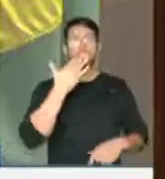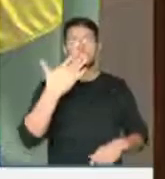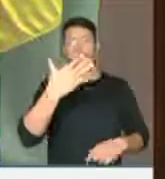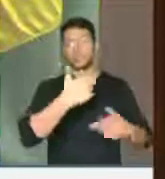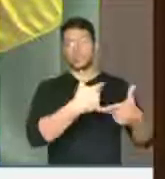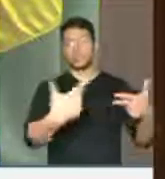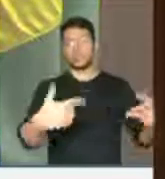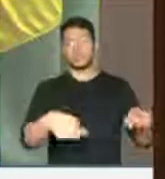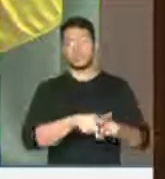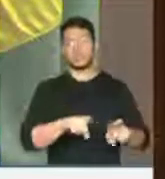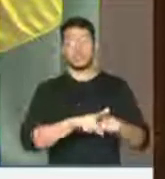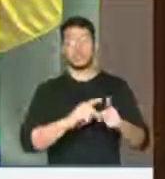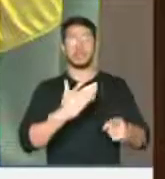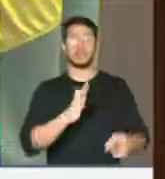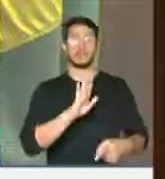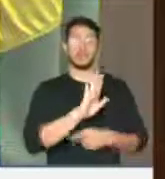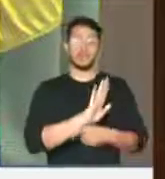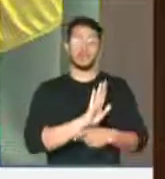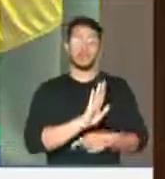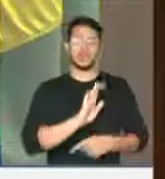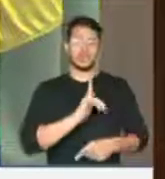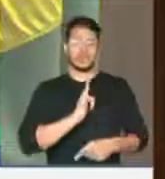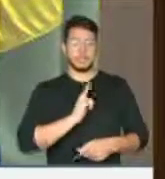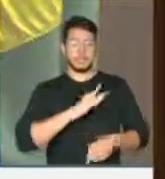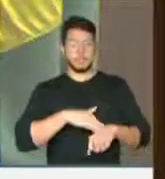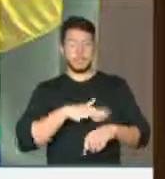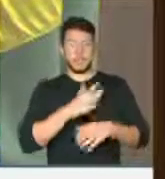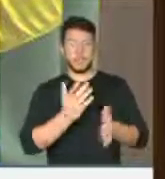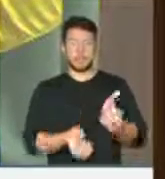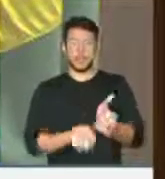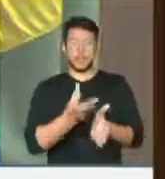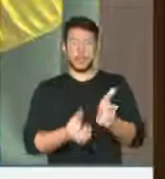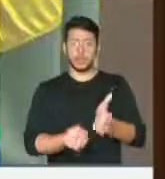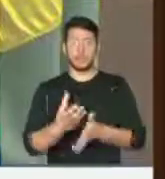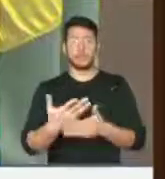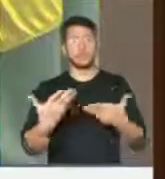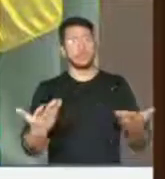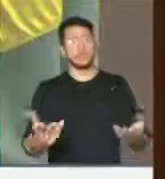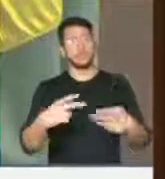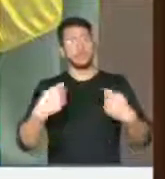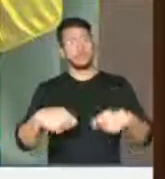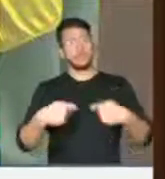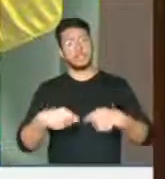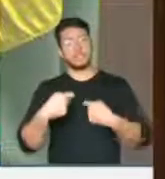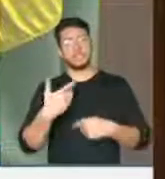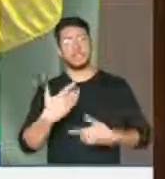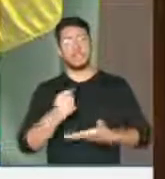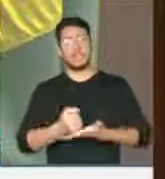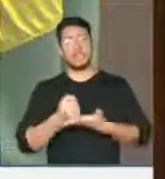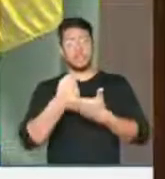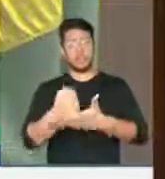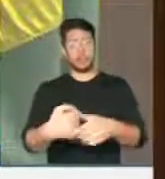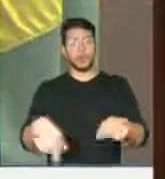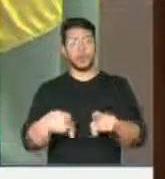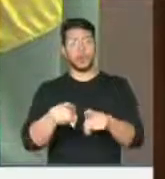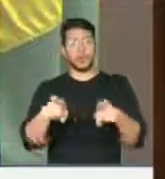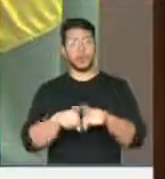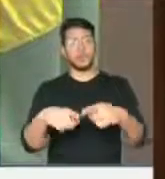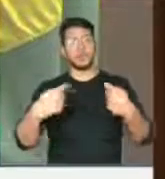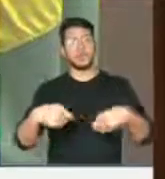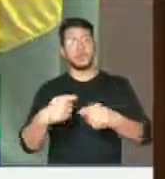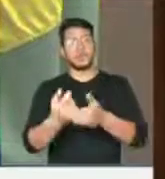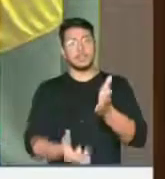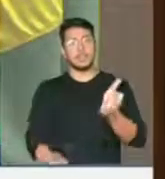setor primário na produção e efetivamente precisam de apoio, assim como criação de uma linha de crédito